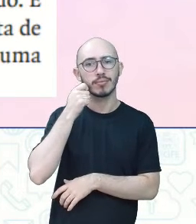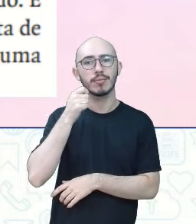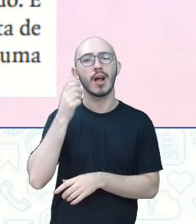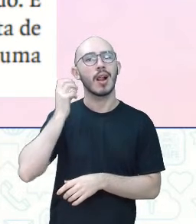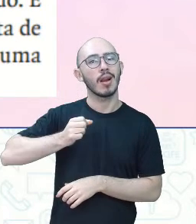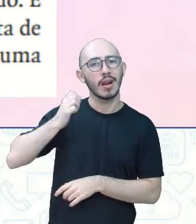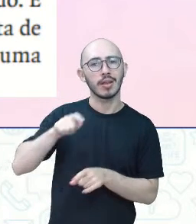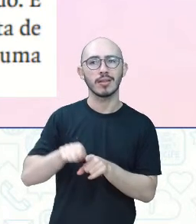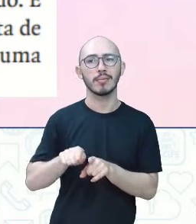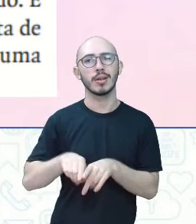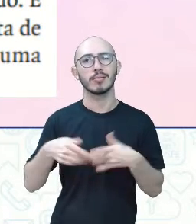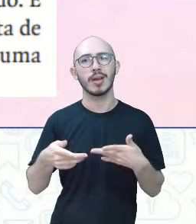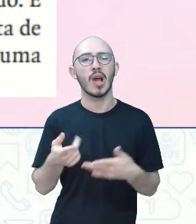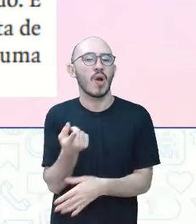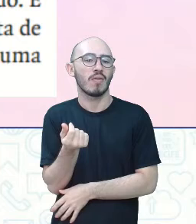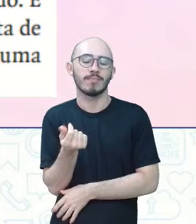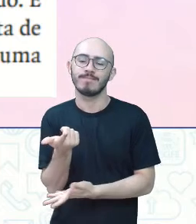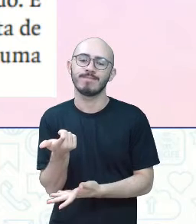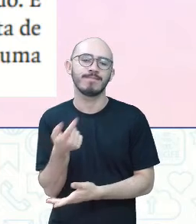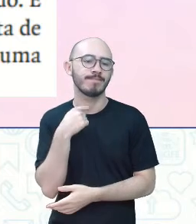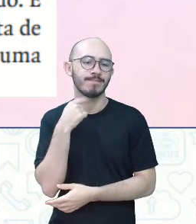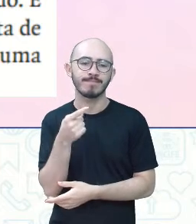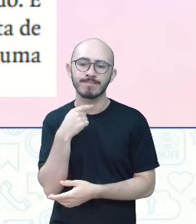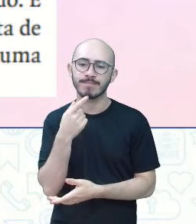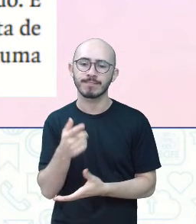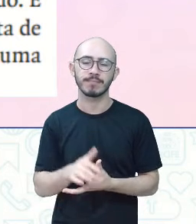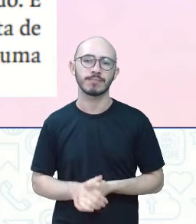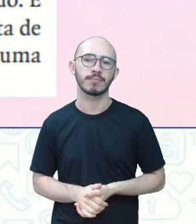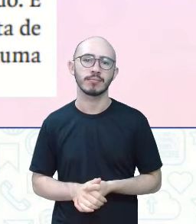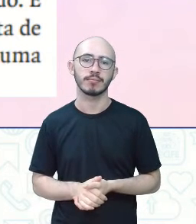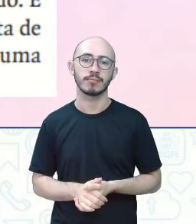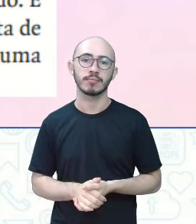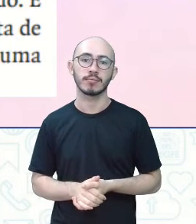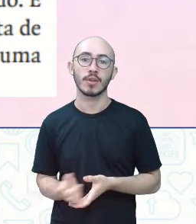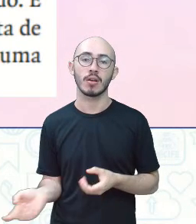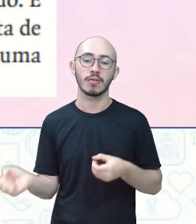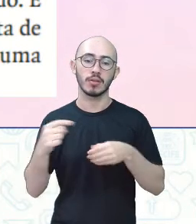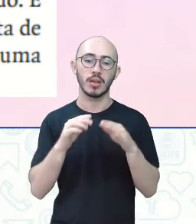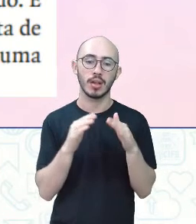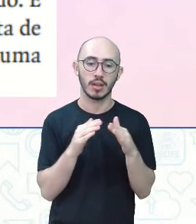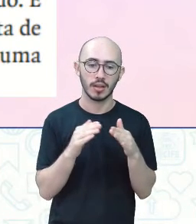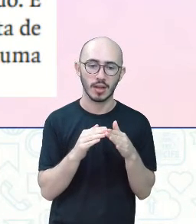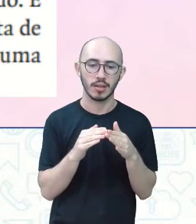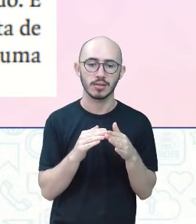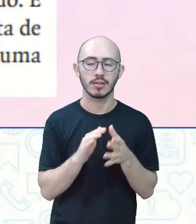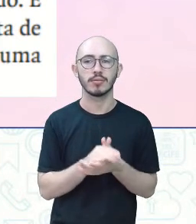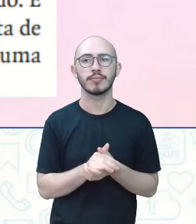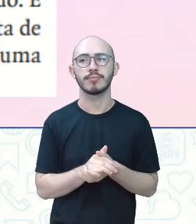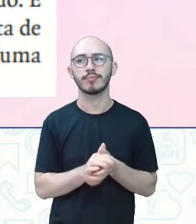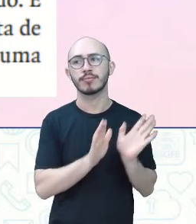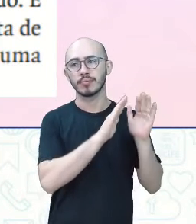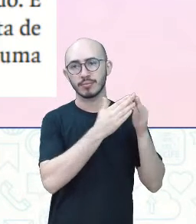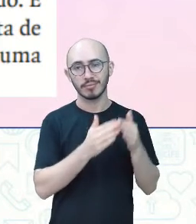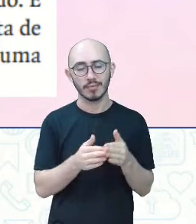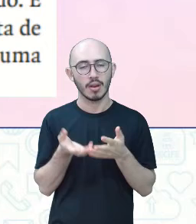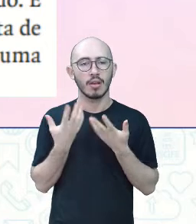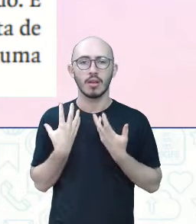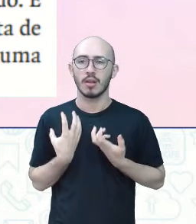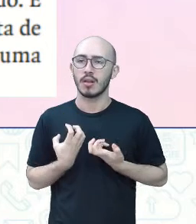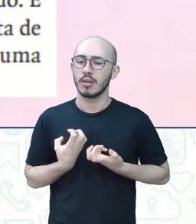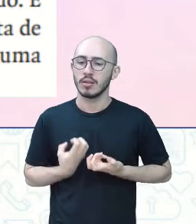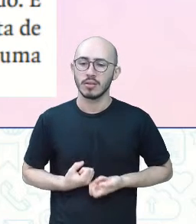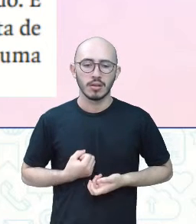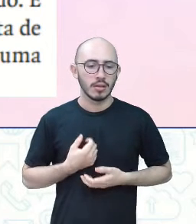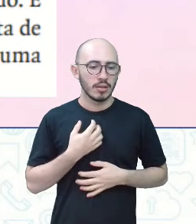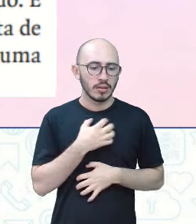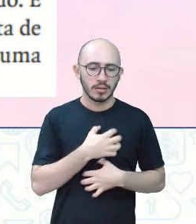13 cruzeiros não dava. Cheguei em casa, aliás, no meu barracão nervosa e exausta. Pensei na